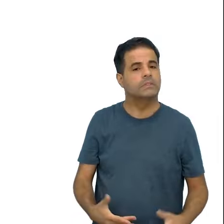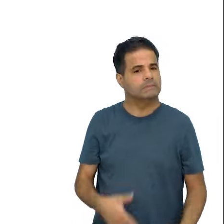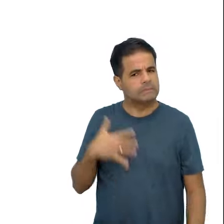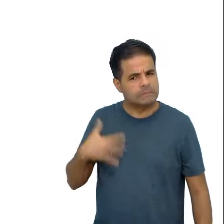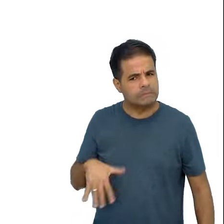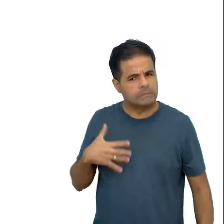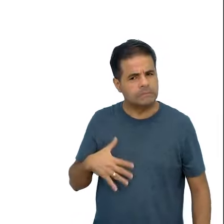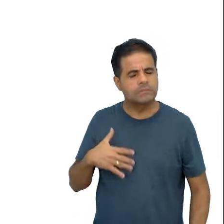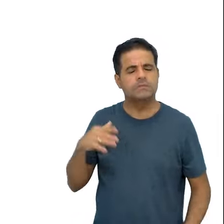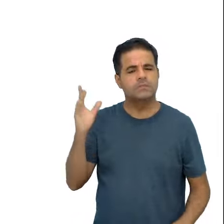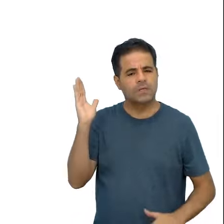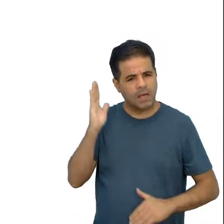habilidade complexa.